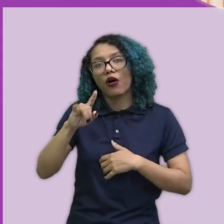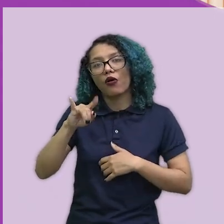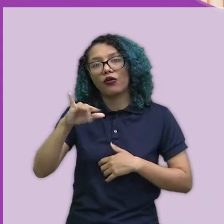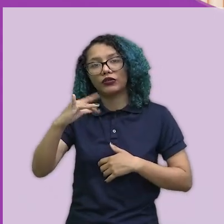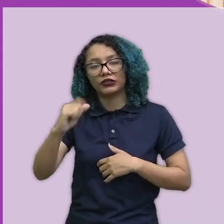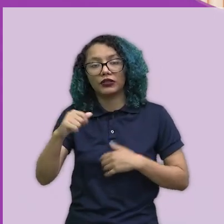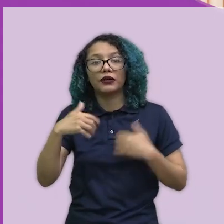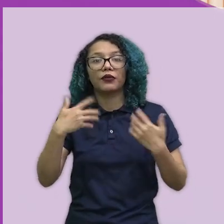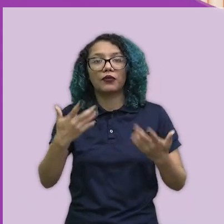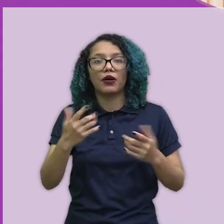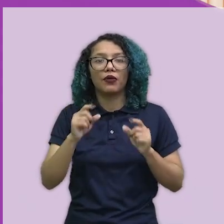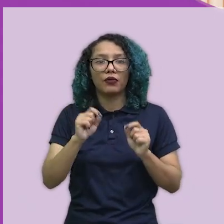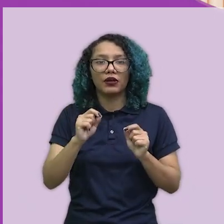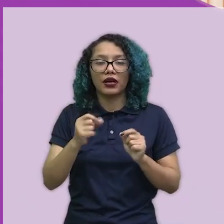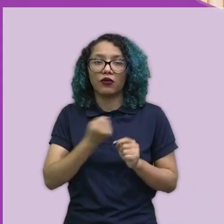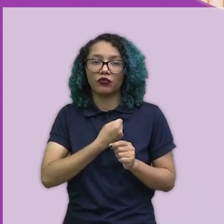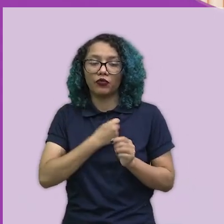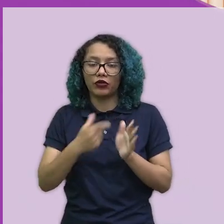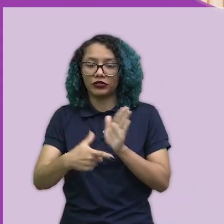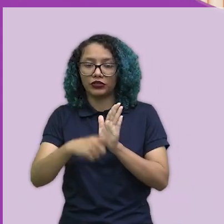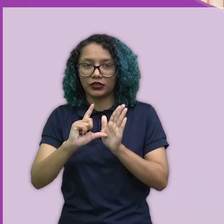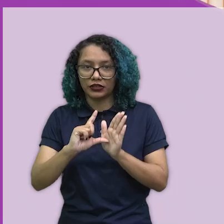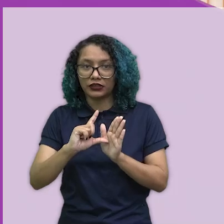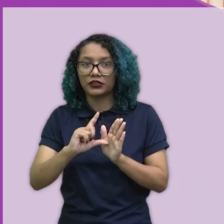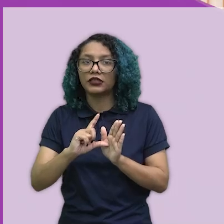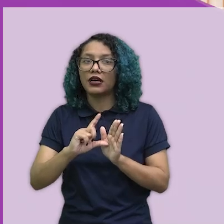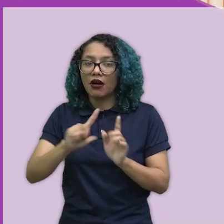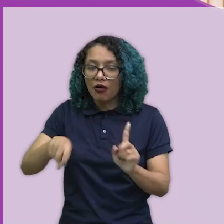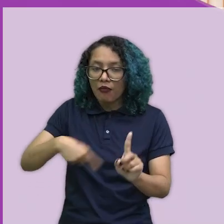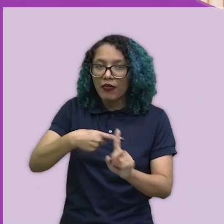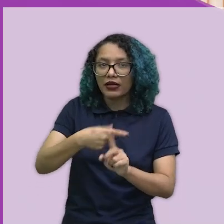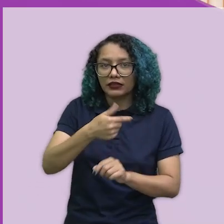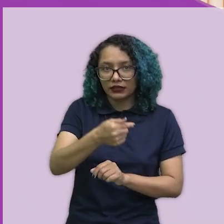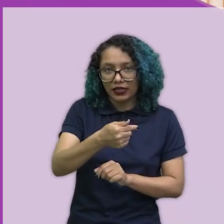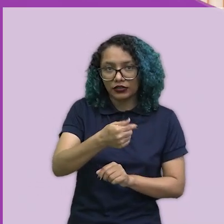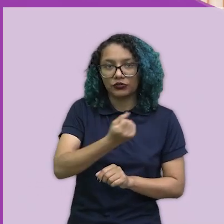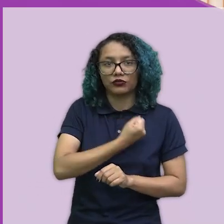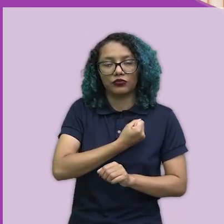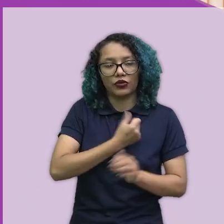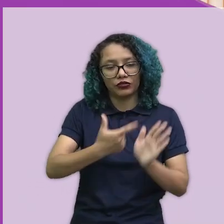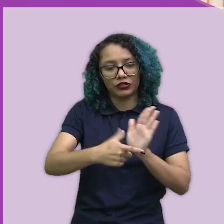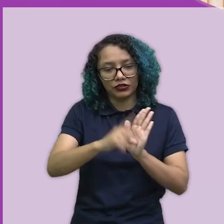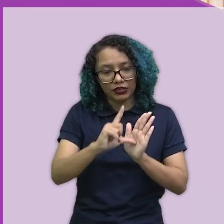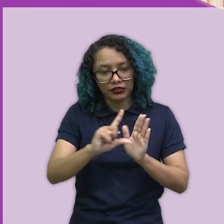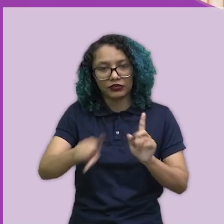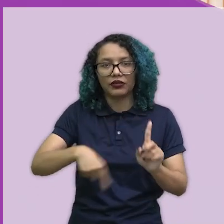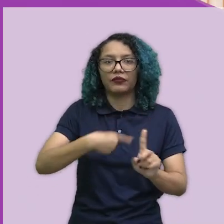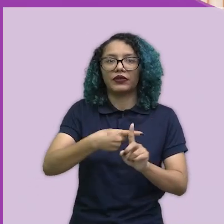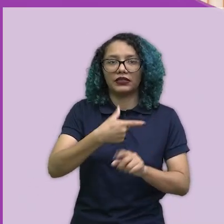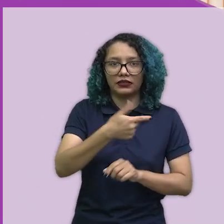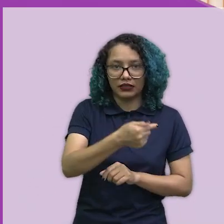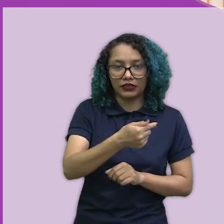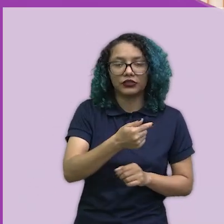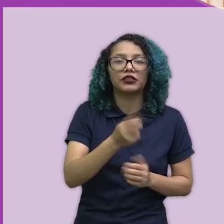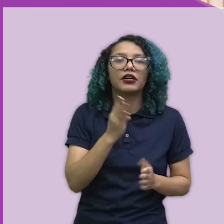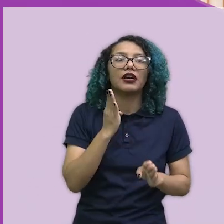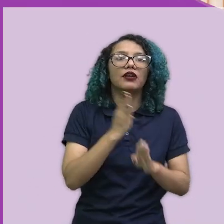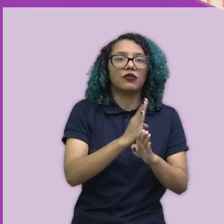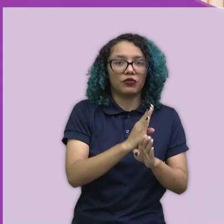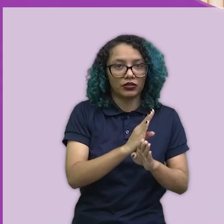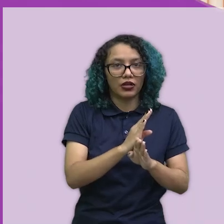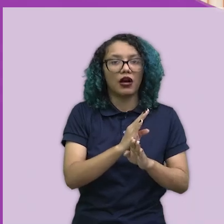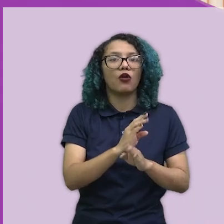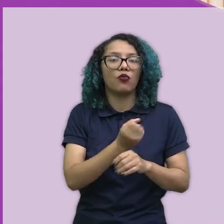sempre o termo anterior com o número 7. Então, pego o termo anterior, somo com 7, encontro sempre o primeiro. E assim